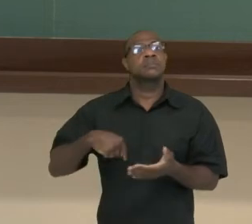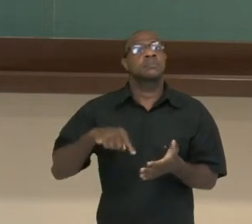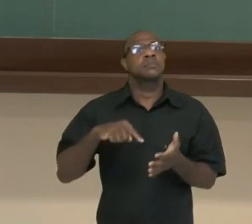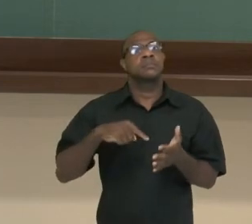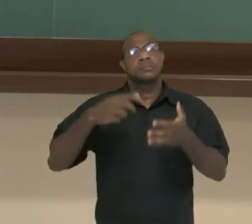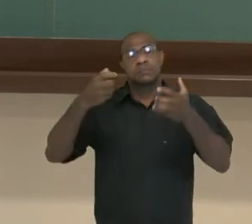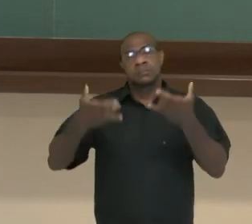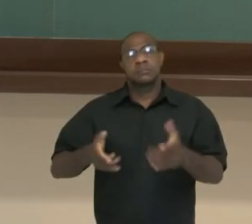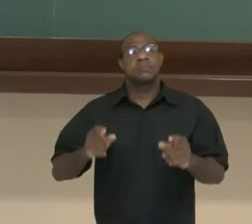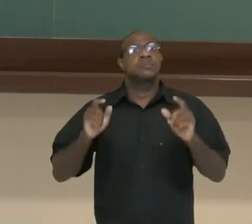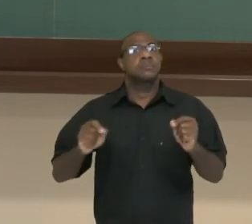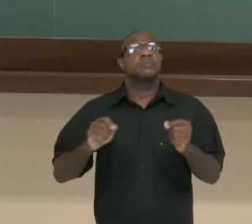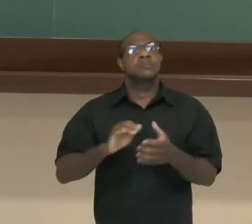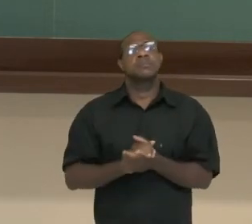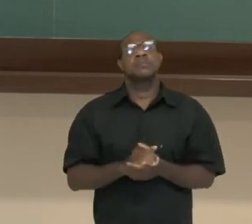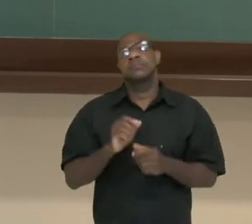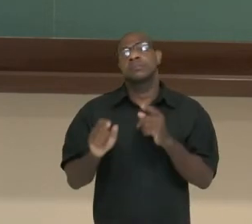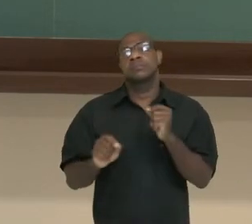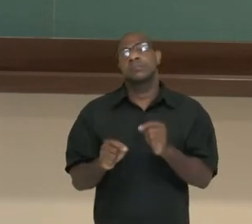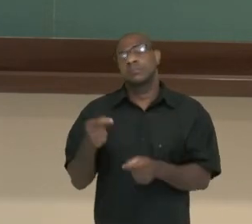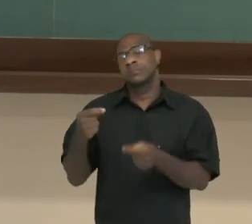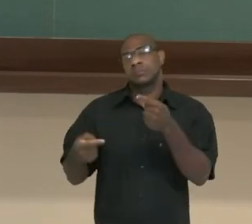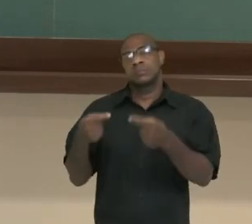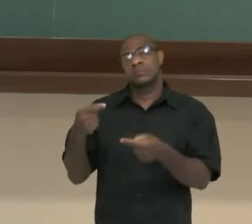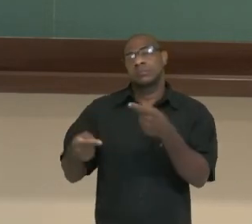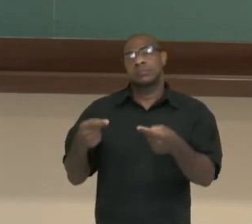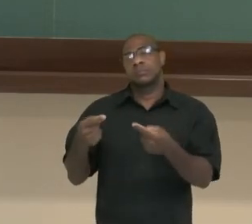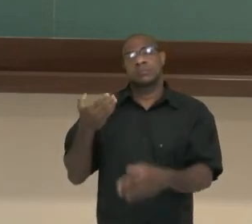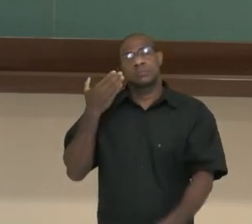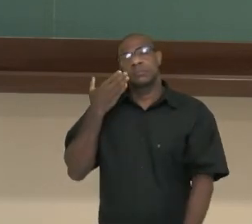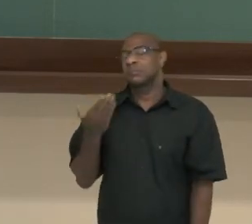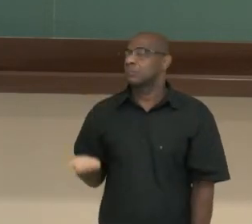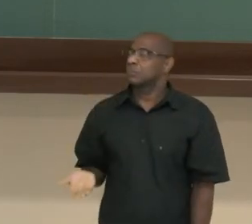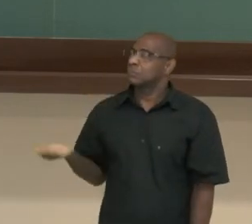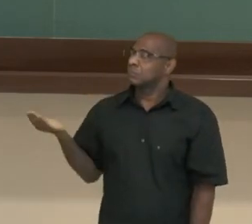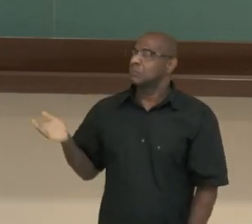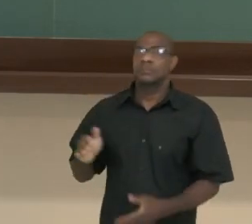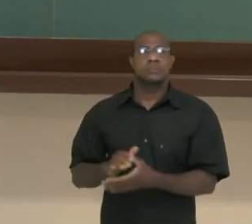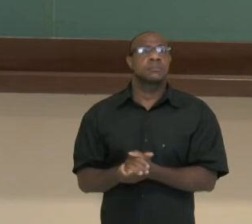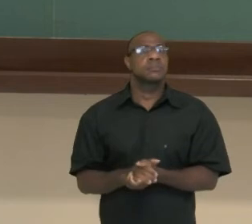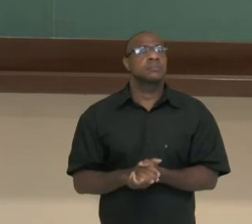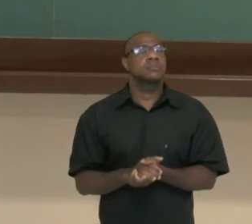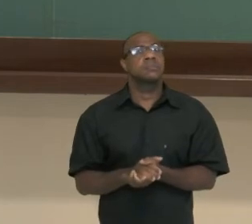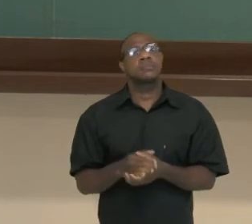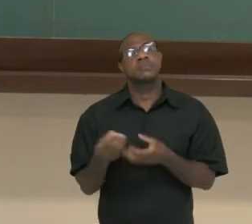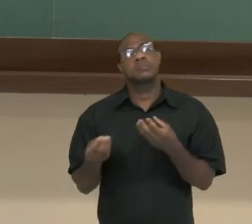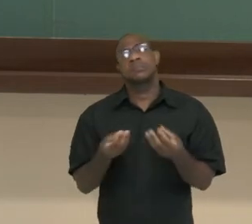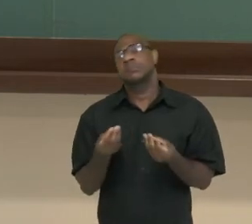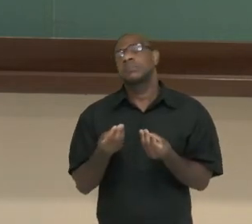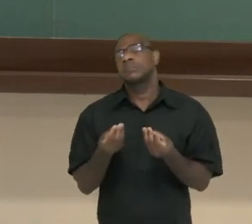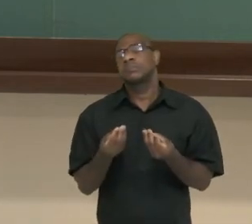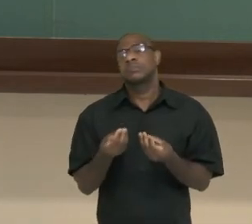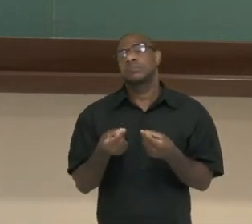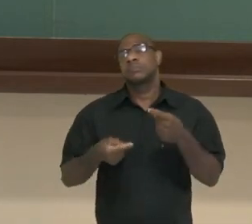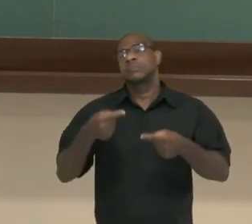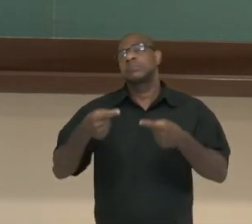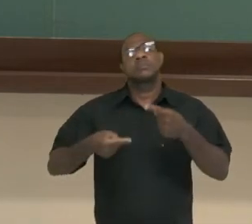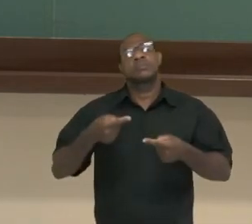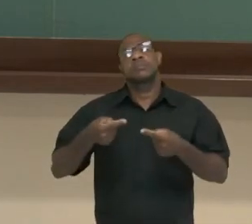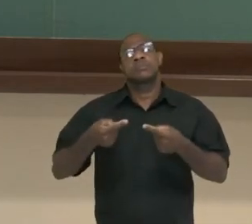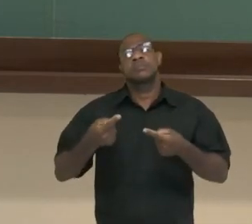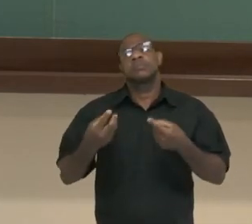a você uma questão de debate. E a questão de debate foi feita em que modo, vamos por assim